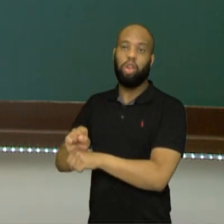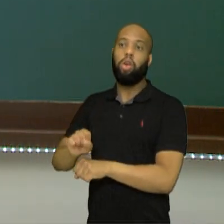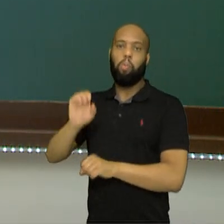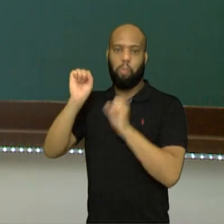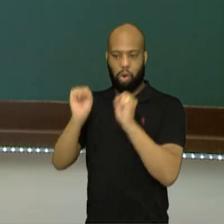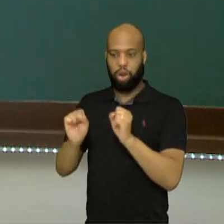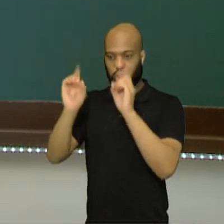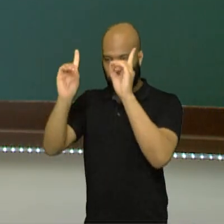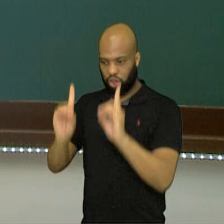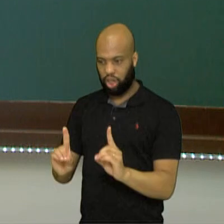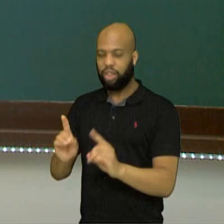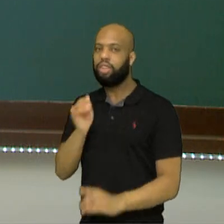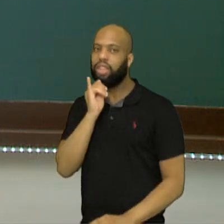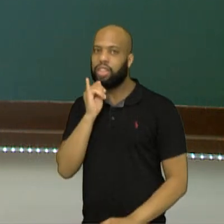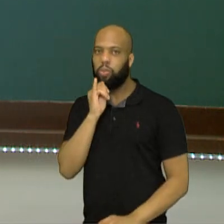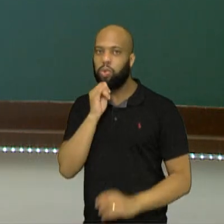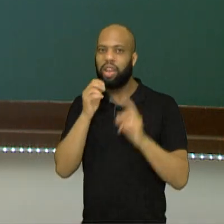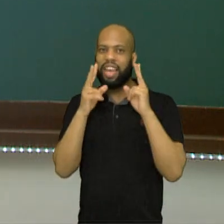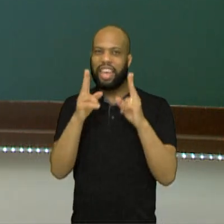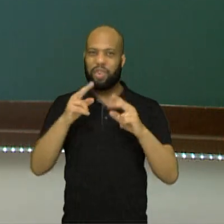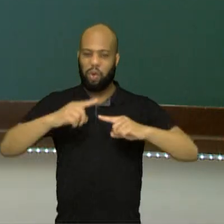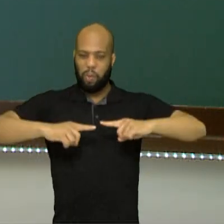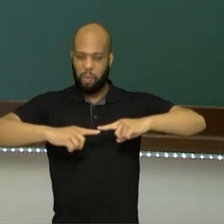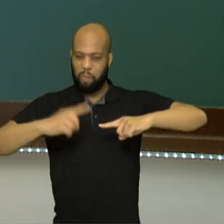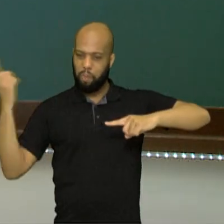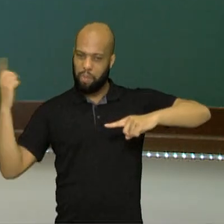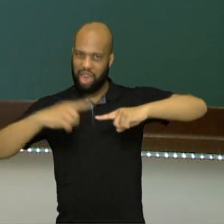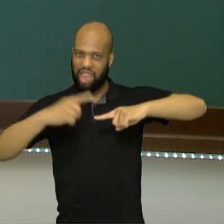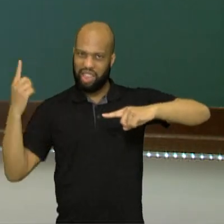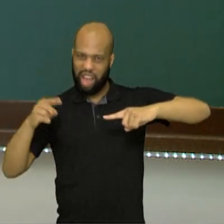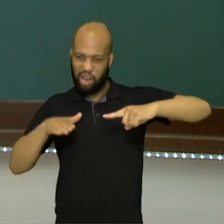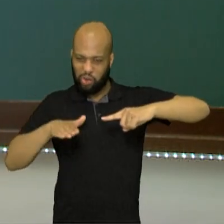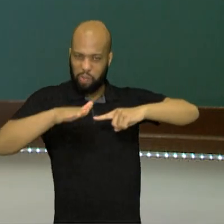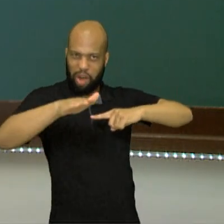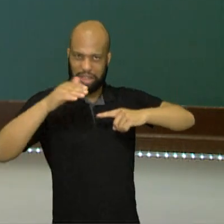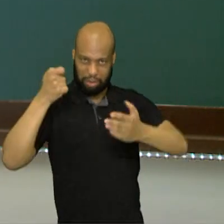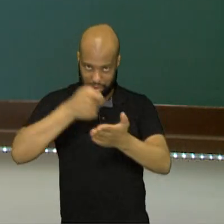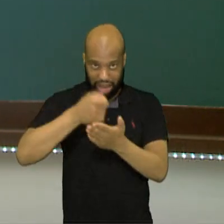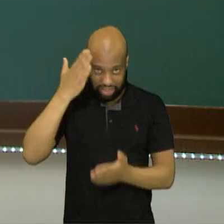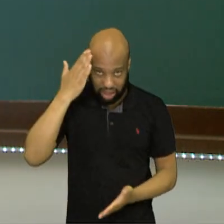direito, como cobrar pedágio, e uma ponte, uma estrada ou um rio.